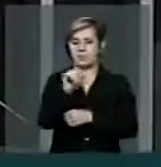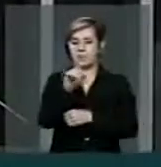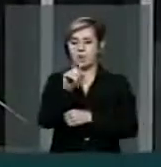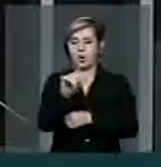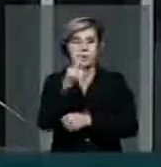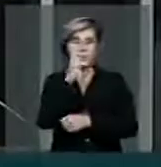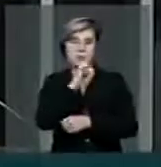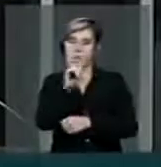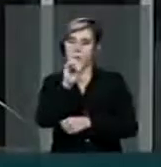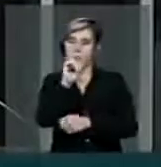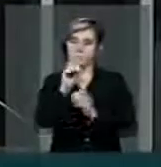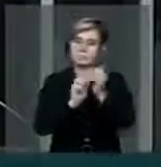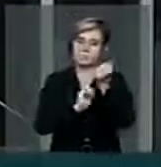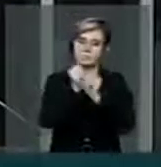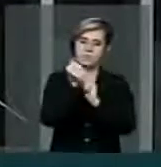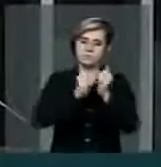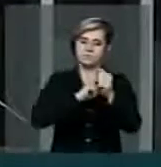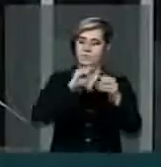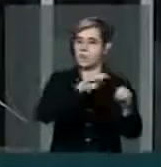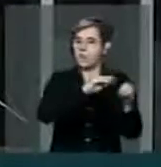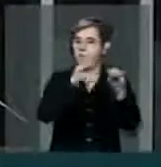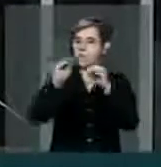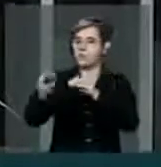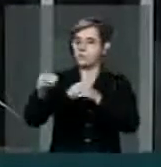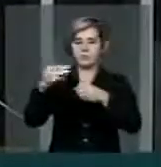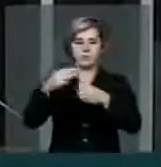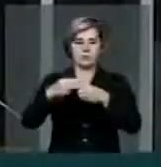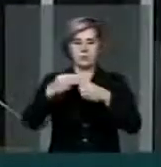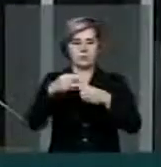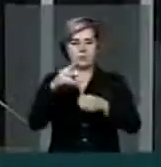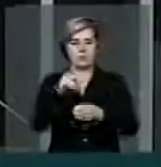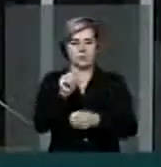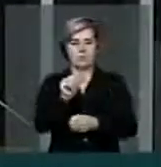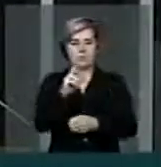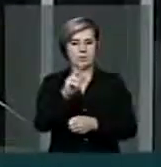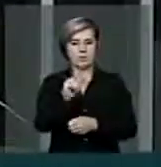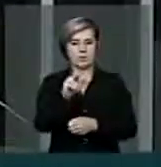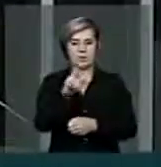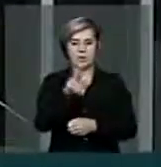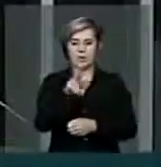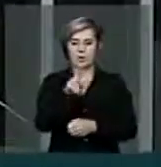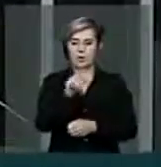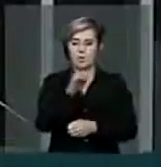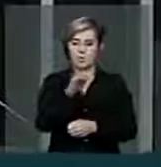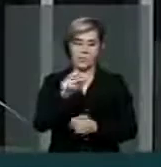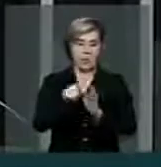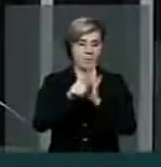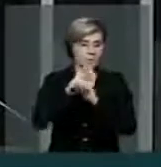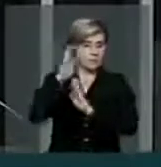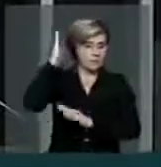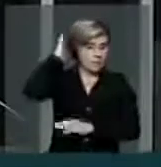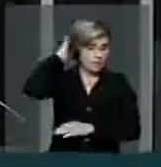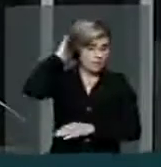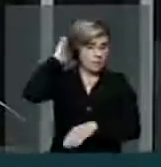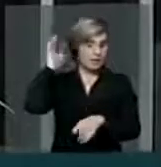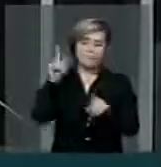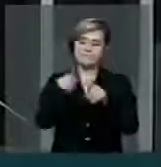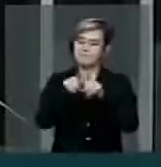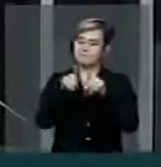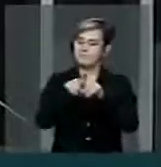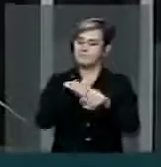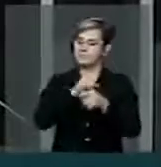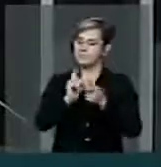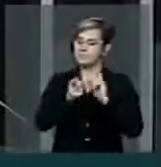Esta fábrica foi direcionada para o município de Paraupebas, no Pará. Este empreendimento está sob coordenação